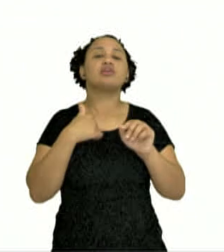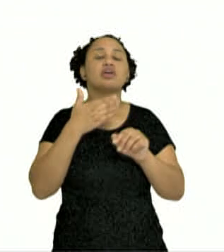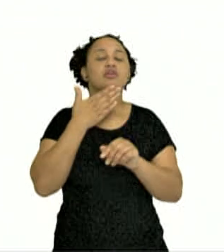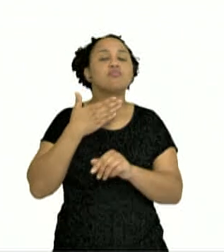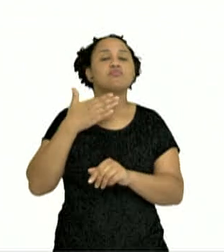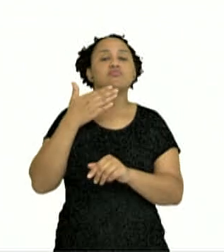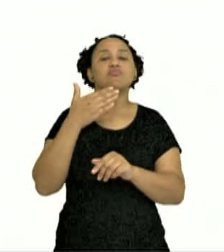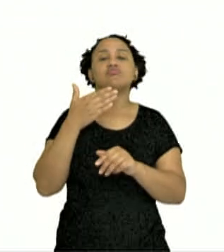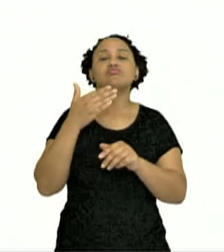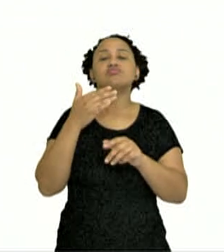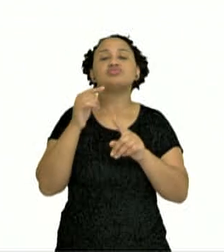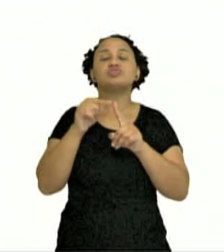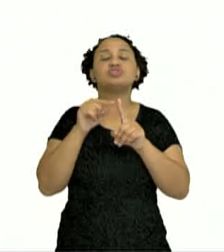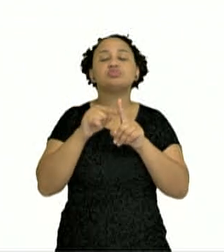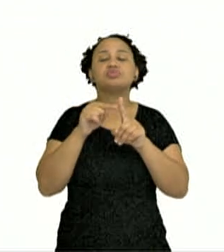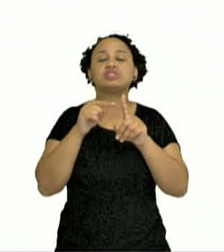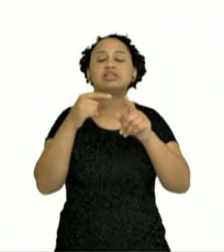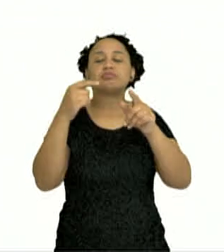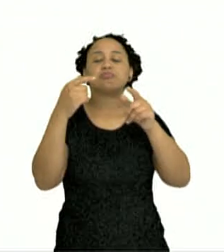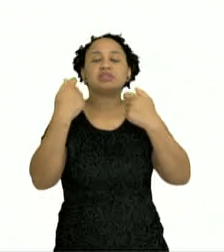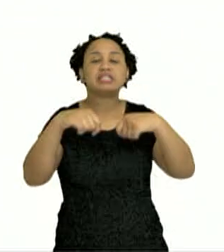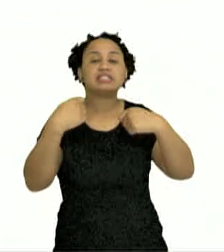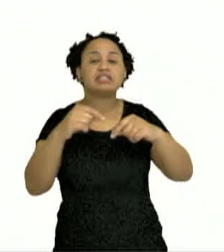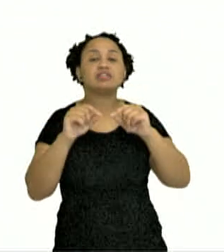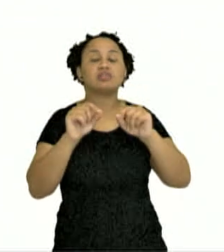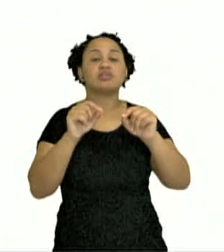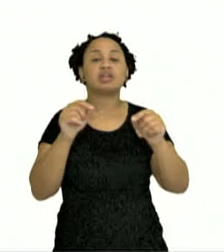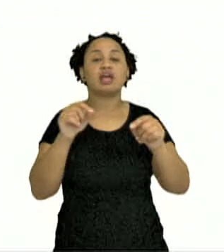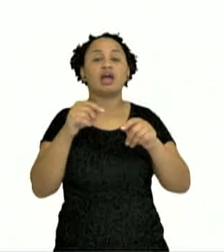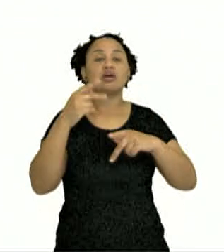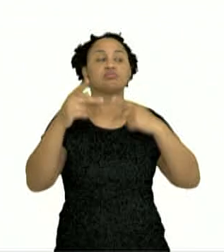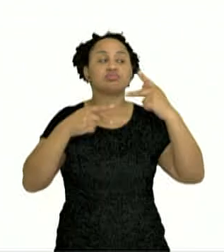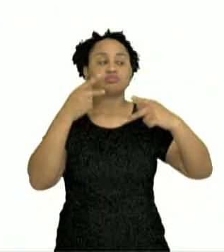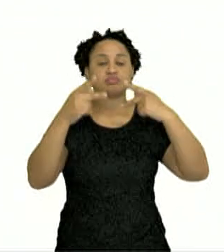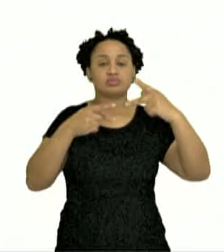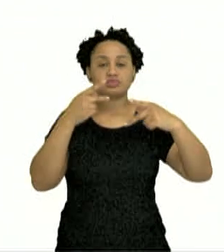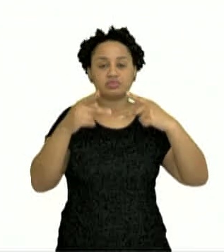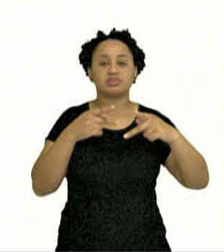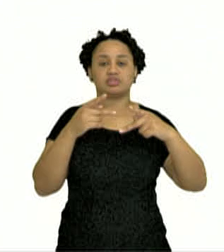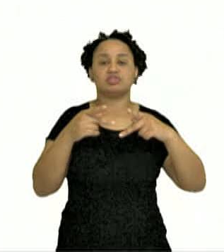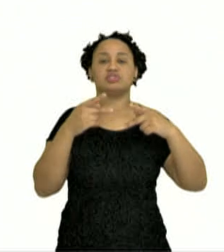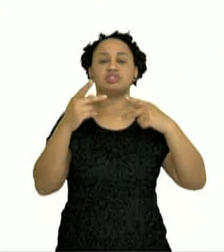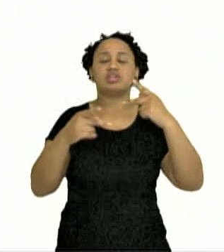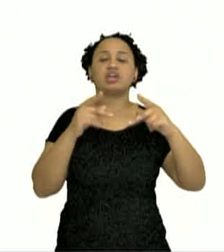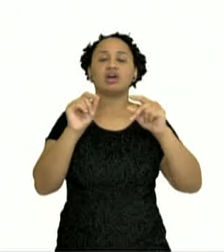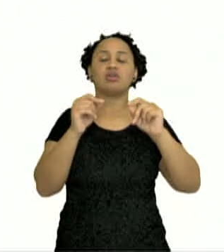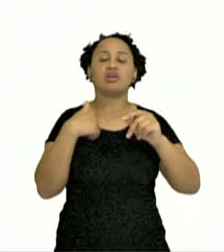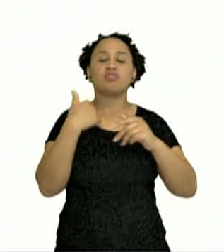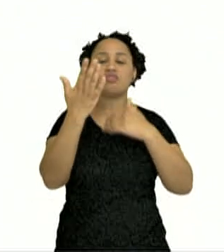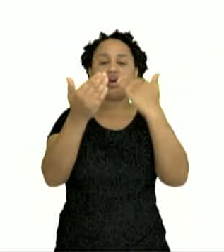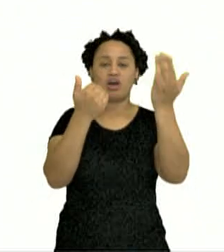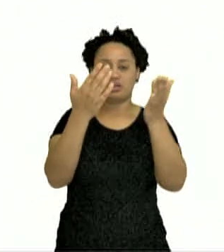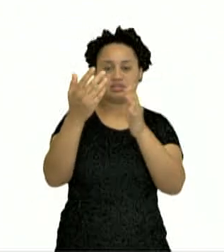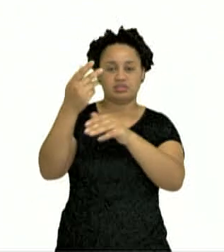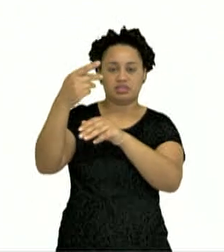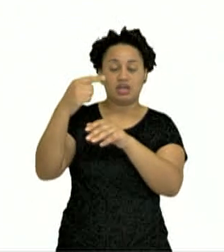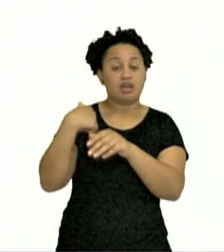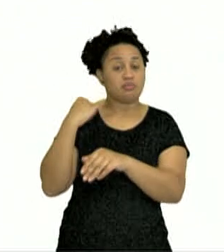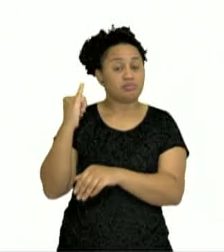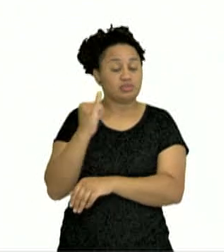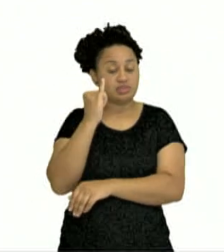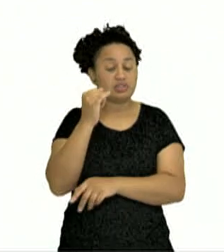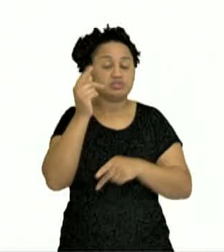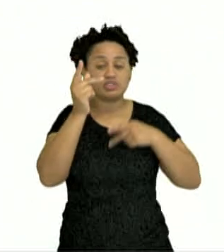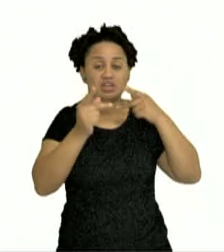melhora, uma necessidade no avanço da política externa. É fundamental que a política externa